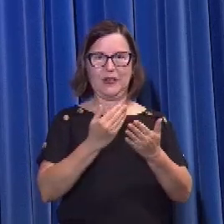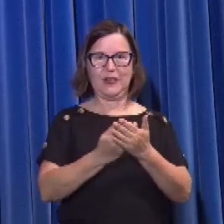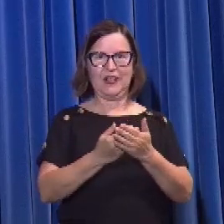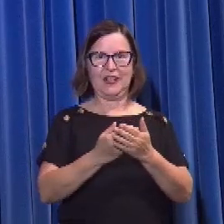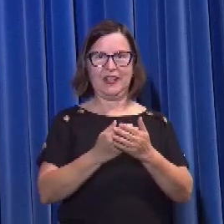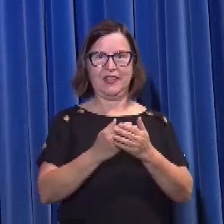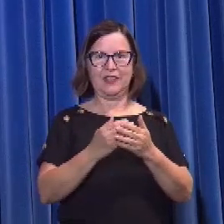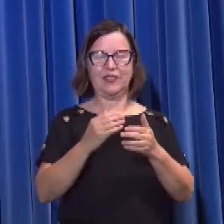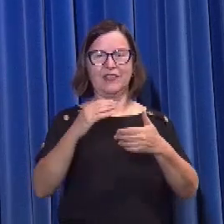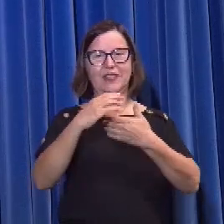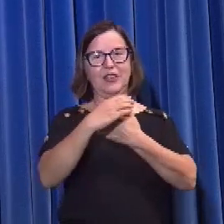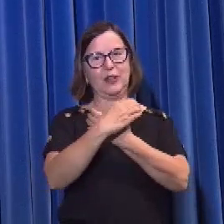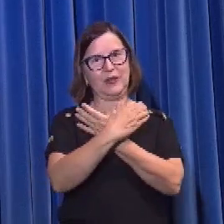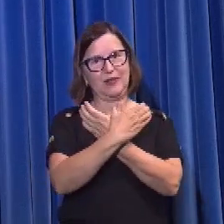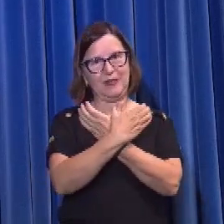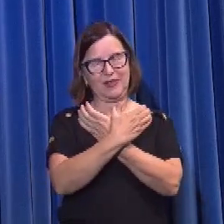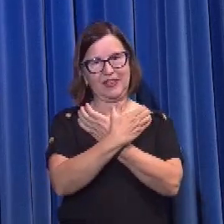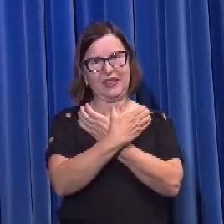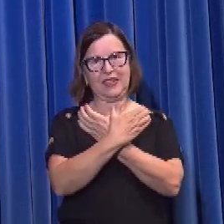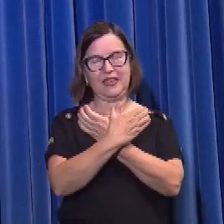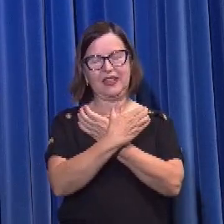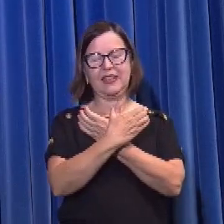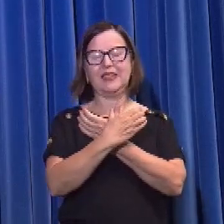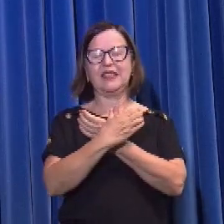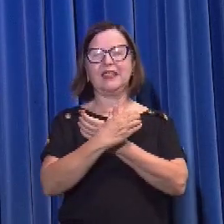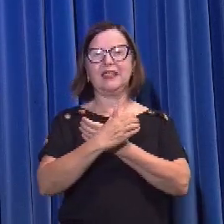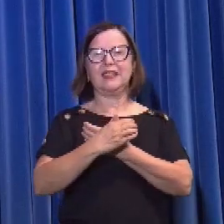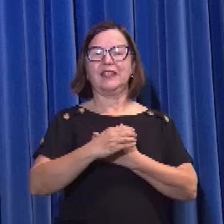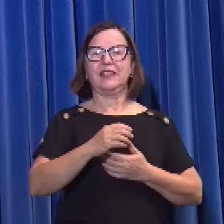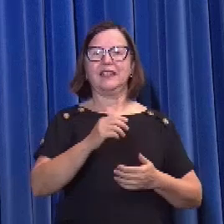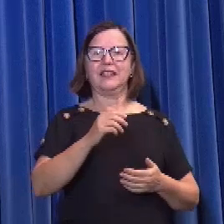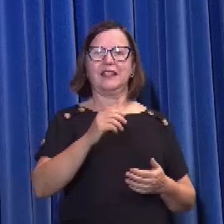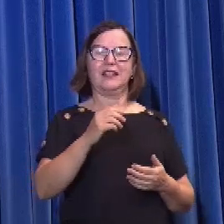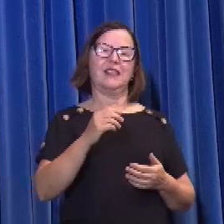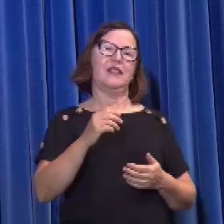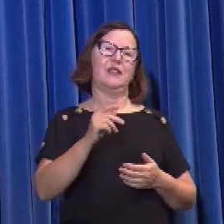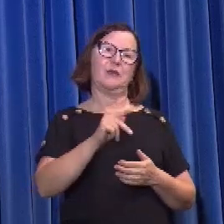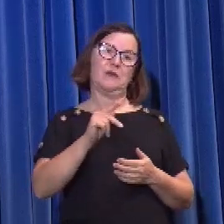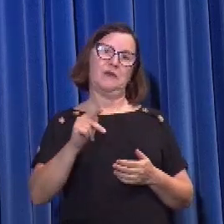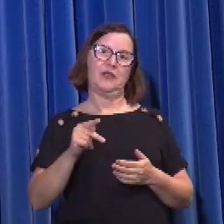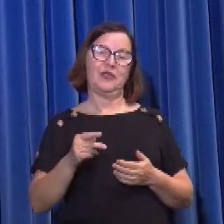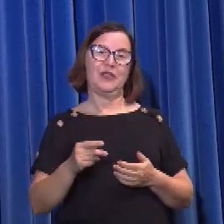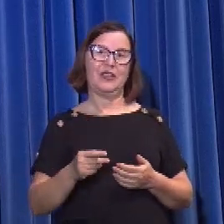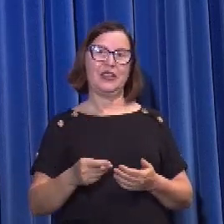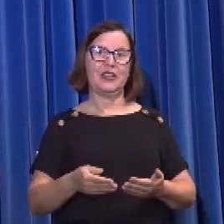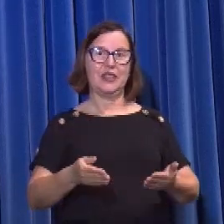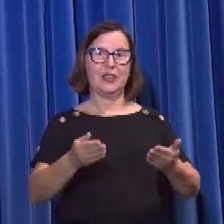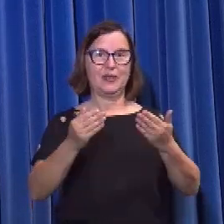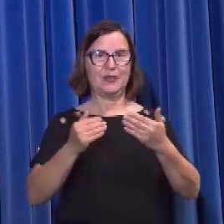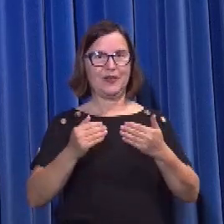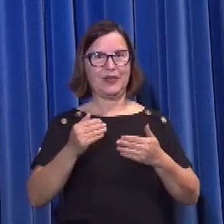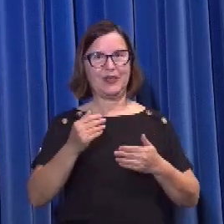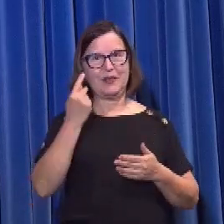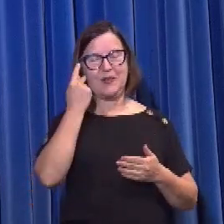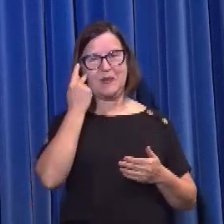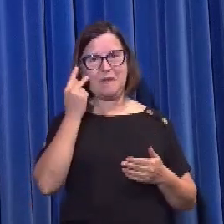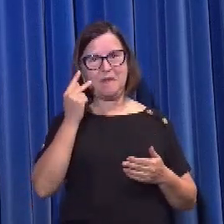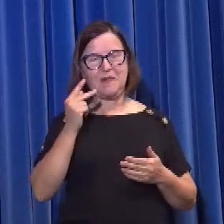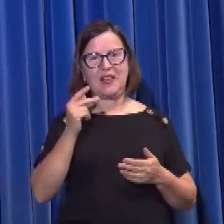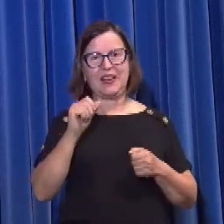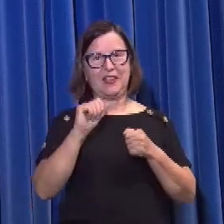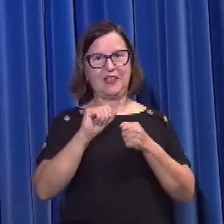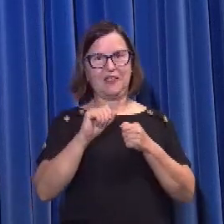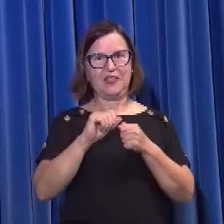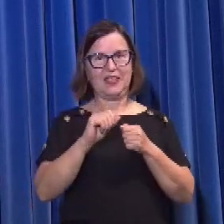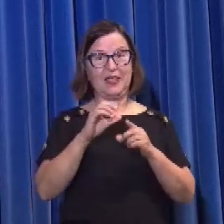da reitoria, do professor Luciano, que nos cedeu esse espaço durante todos esses